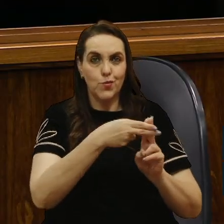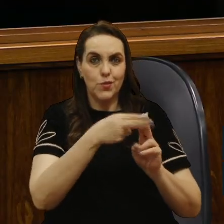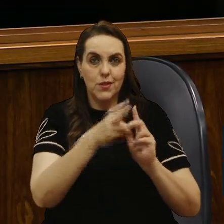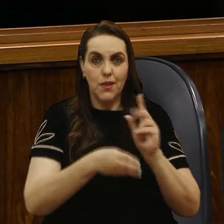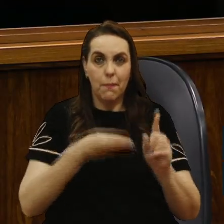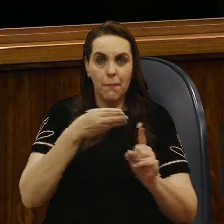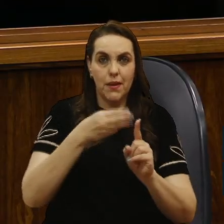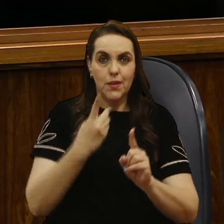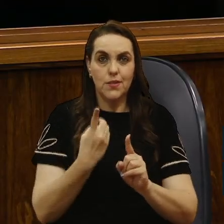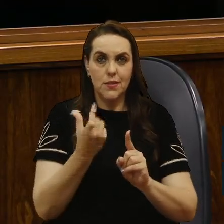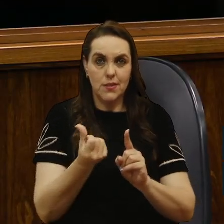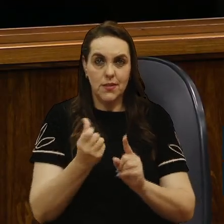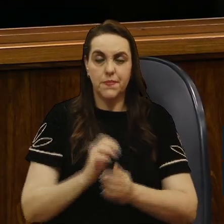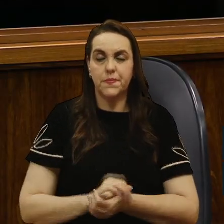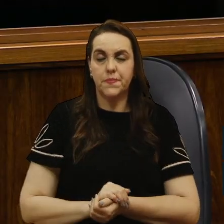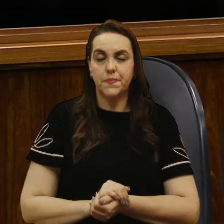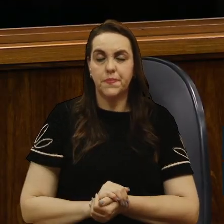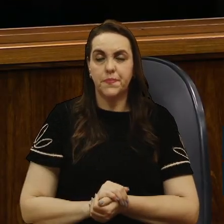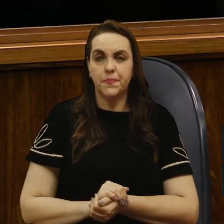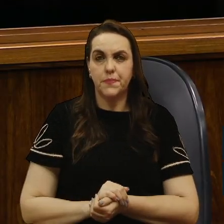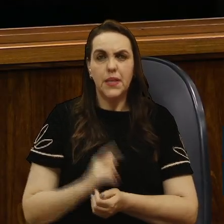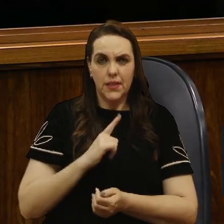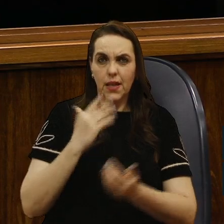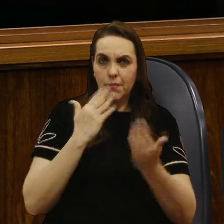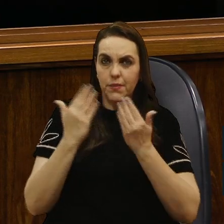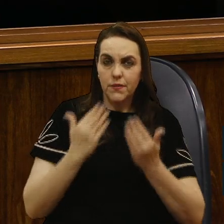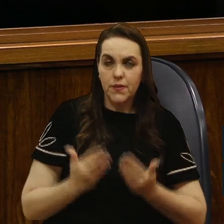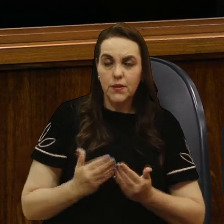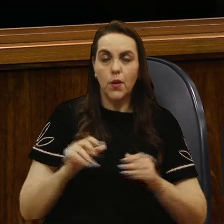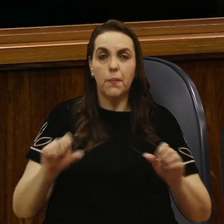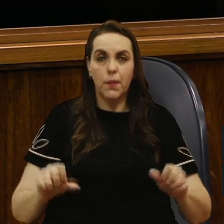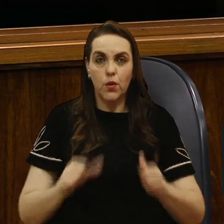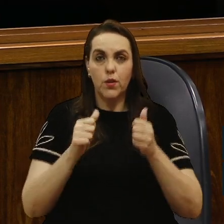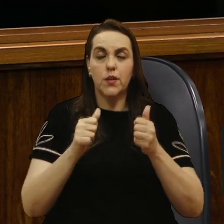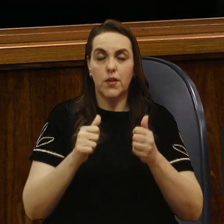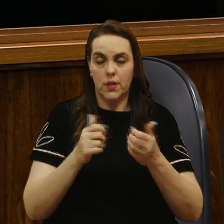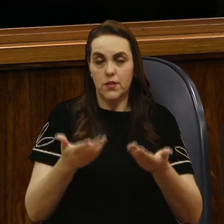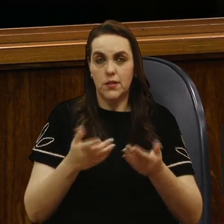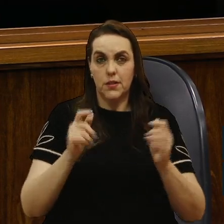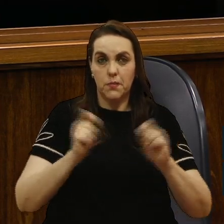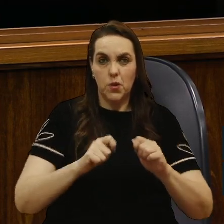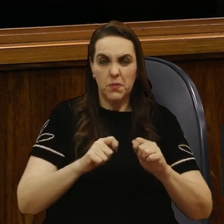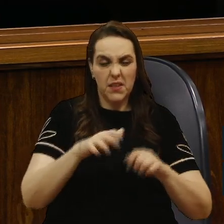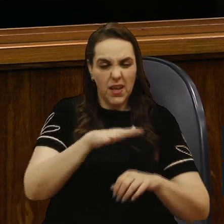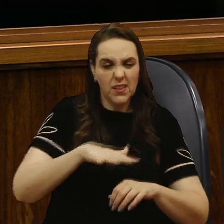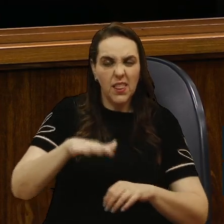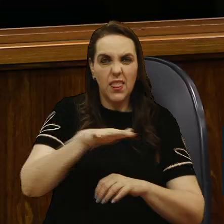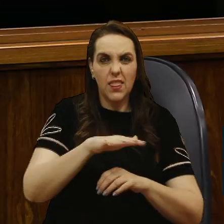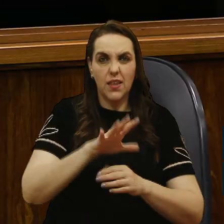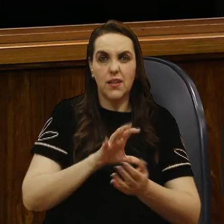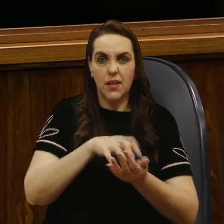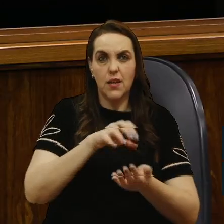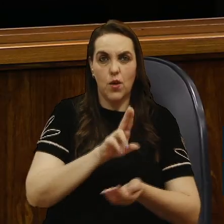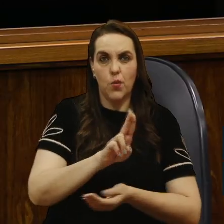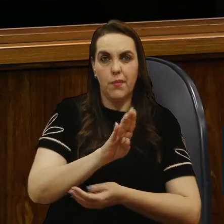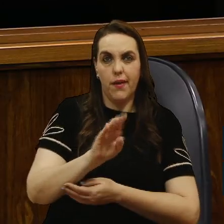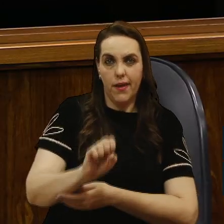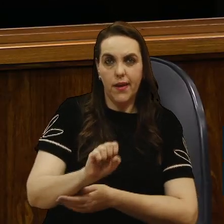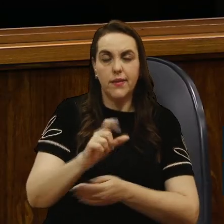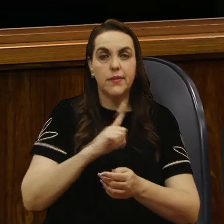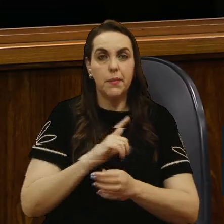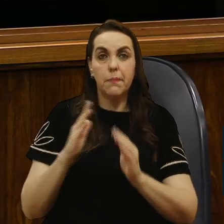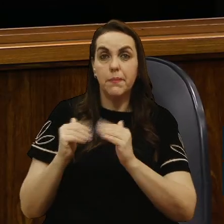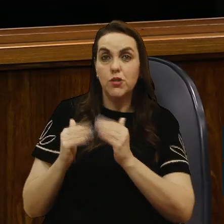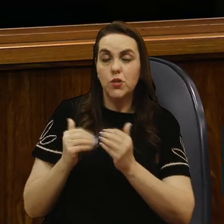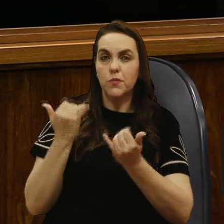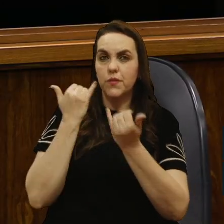16. Considerando a previsão de promoção de melhorias nas condições de funcionamento das unidades de saúde, solicita-se